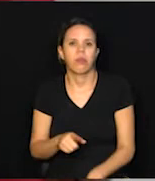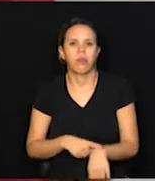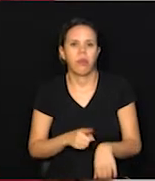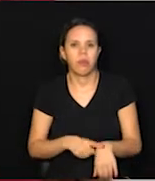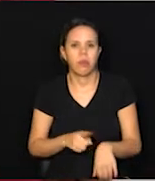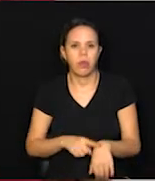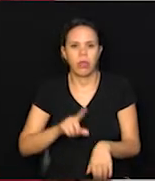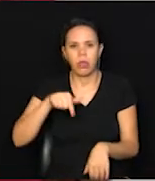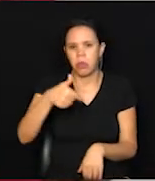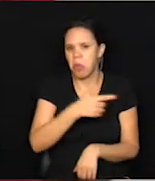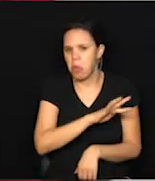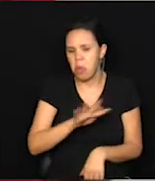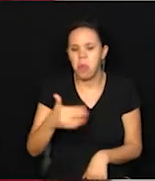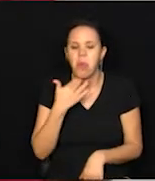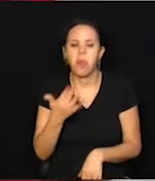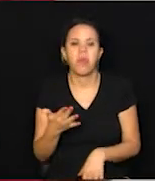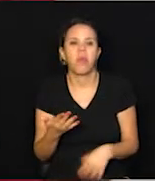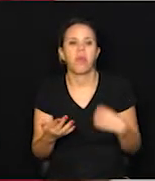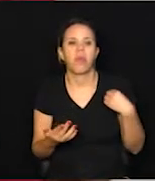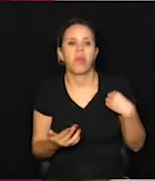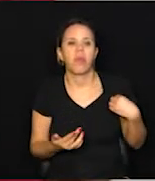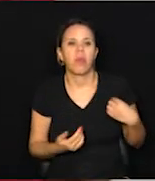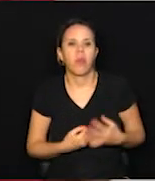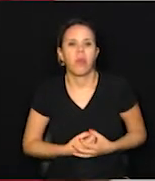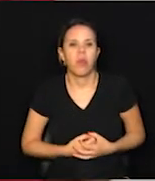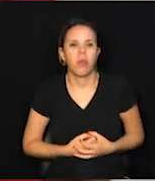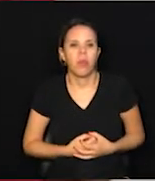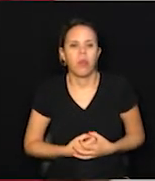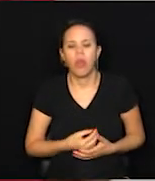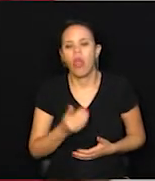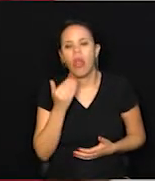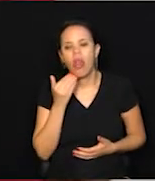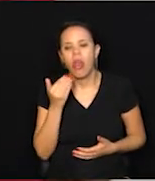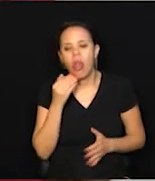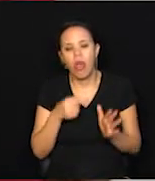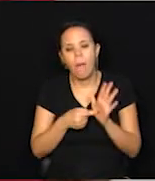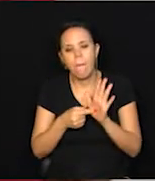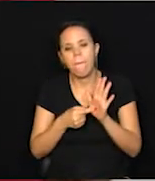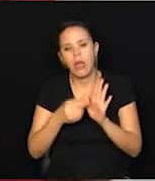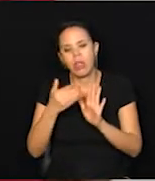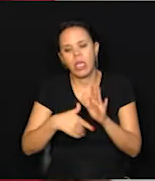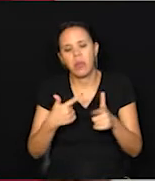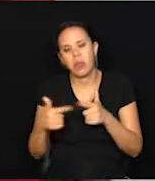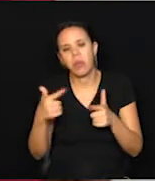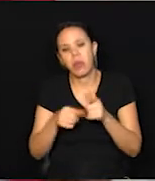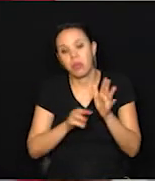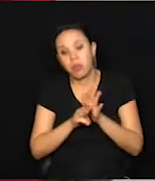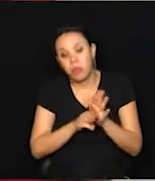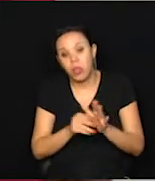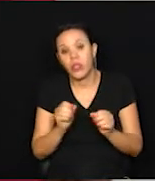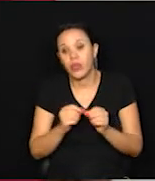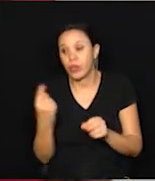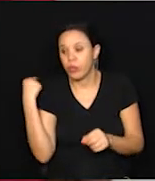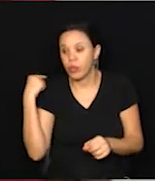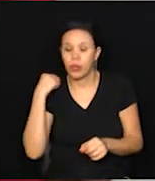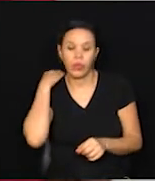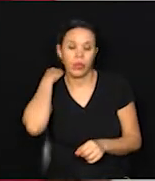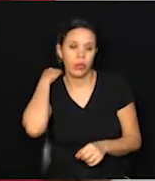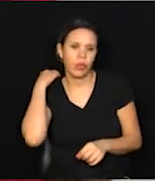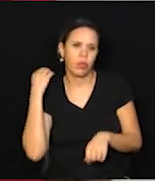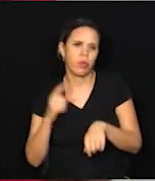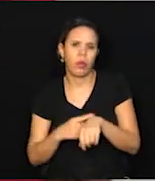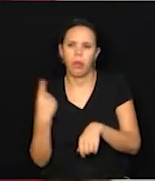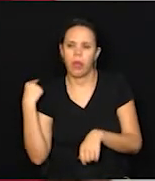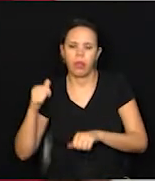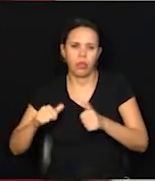e depois não foi mais. Ele vai colocando assim, os defeitos metodológicos ali que deveriam ter sido feitos por ocasião lá do peer review que